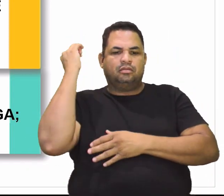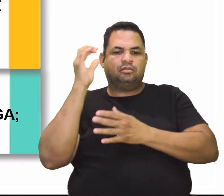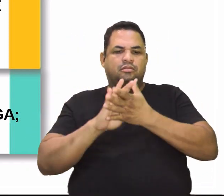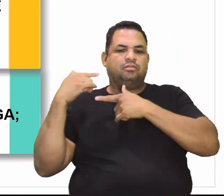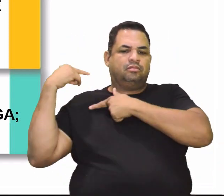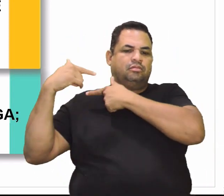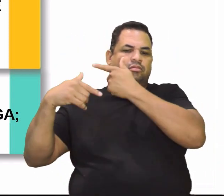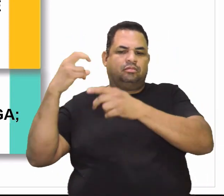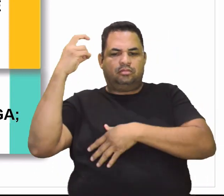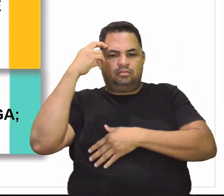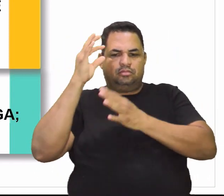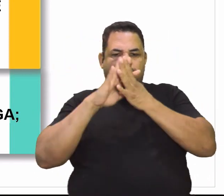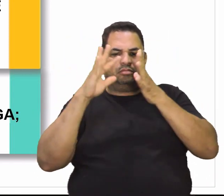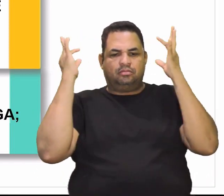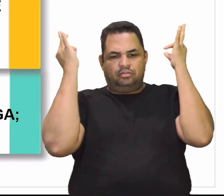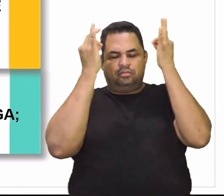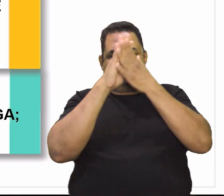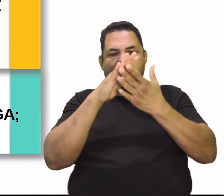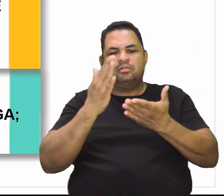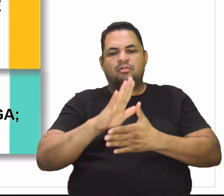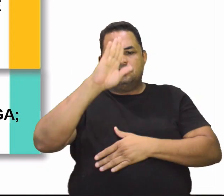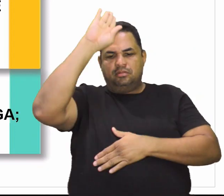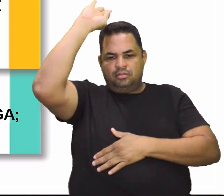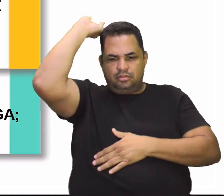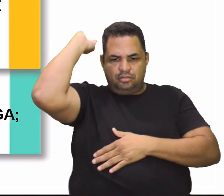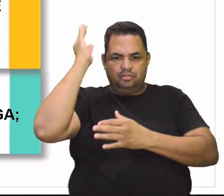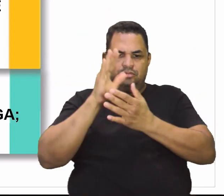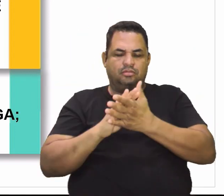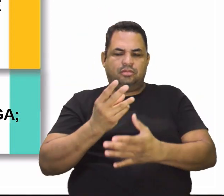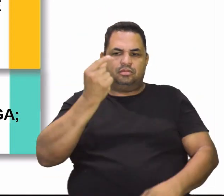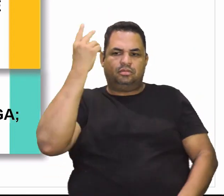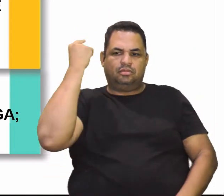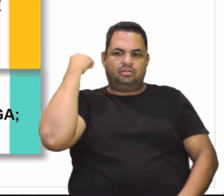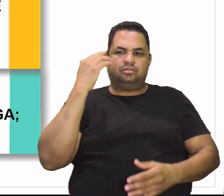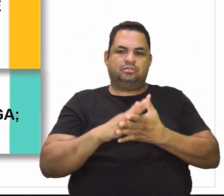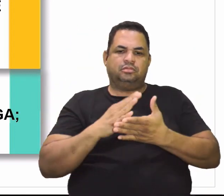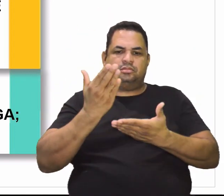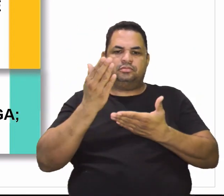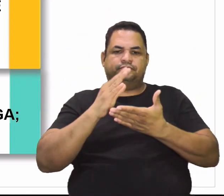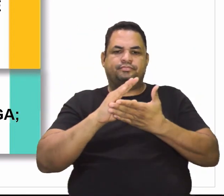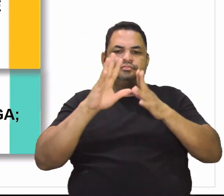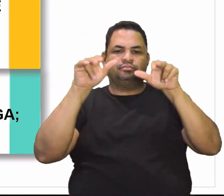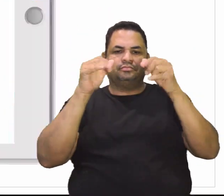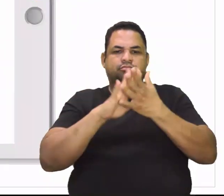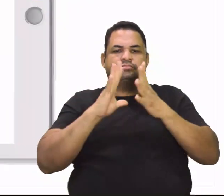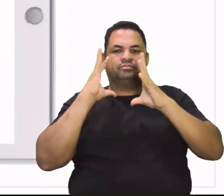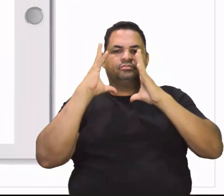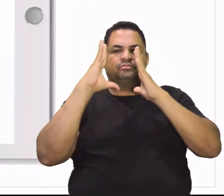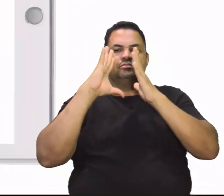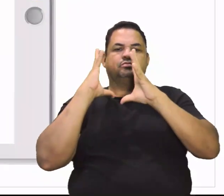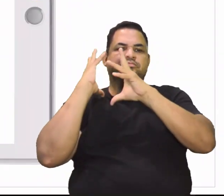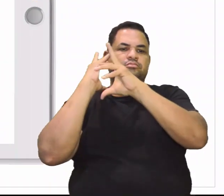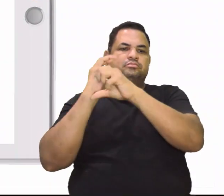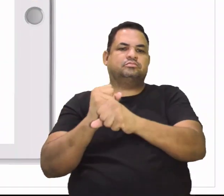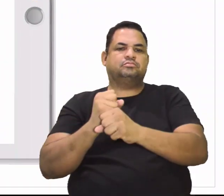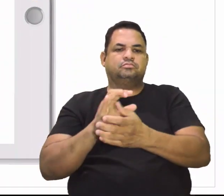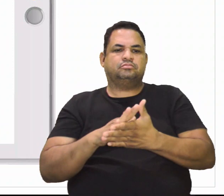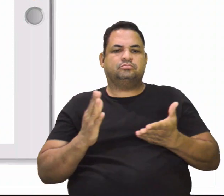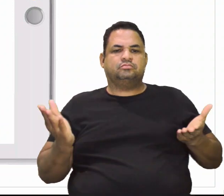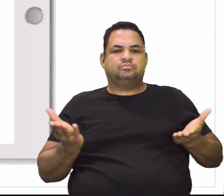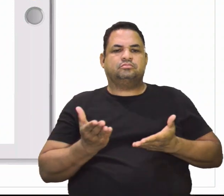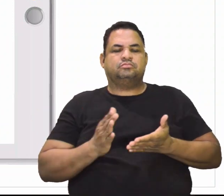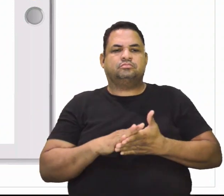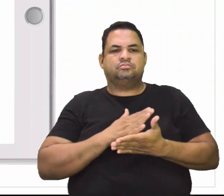herança cultural grega. E aula 10, Roma Antiga. Esses serão os assuntos que serão revisados nesta aula de hoje. E a gente